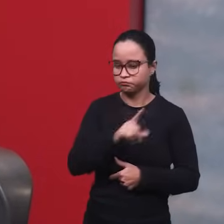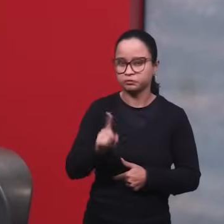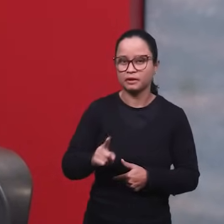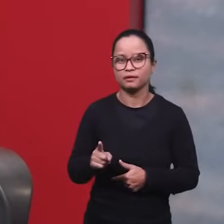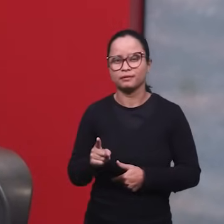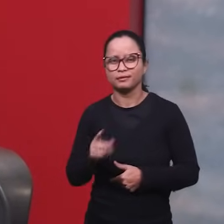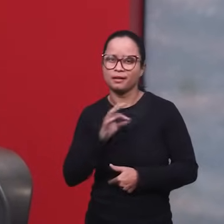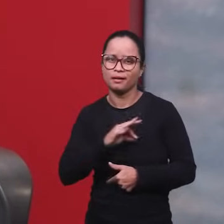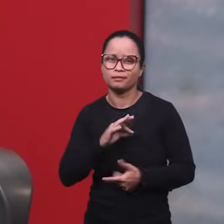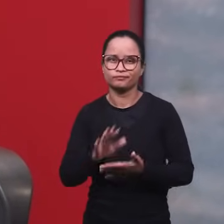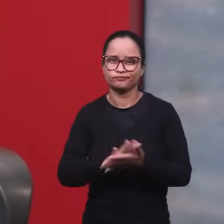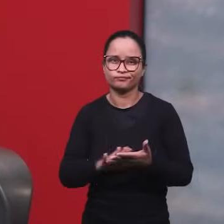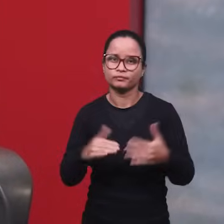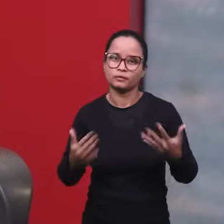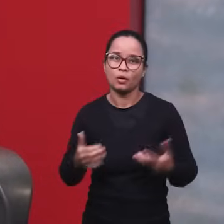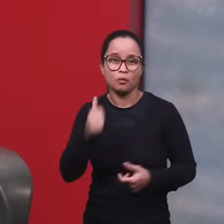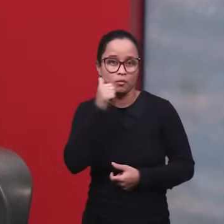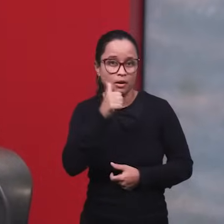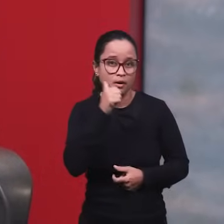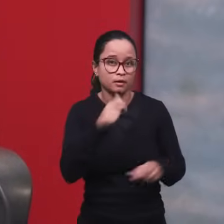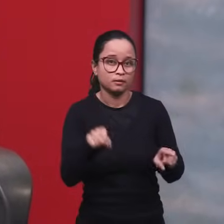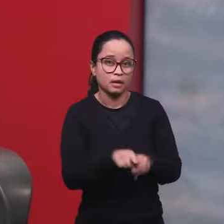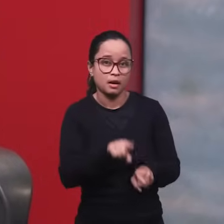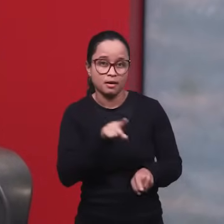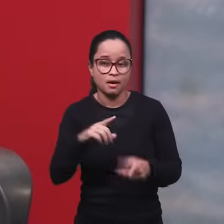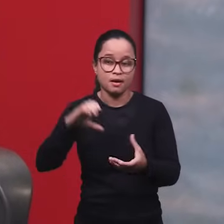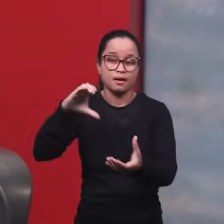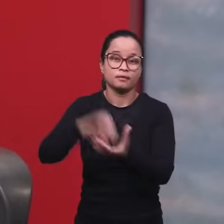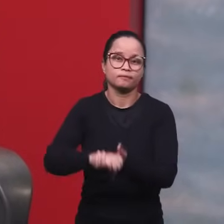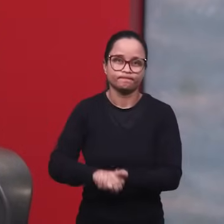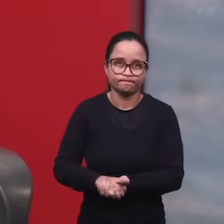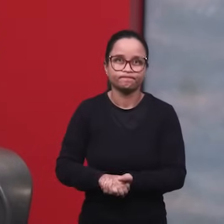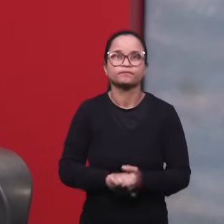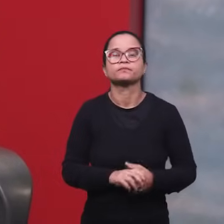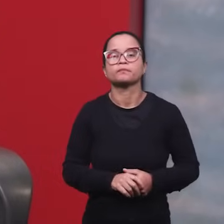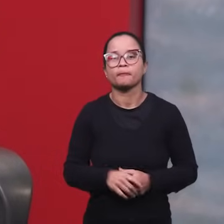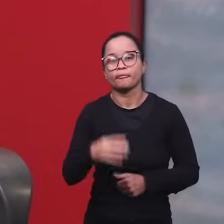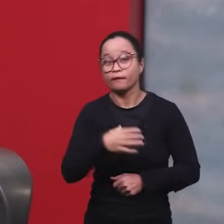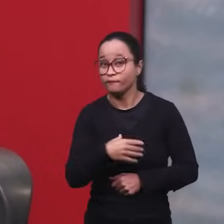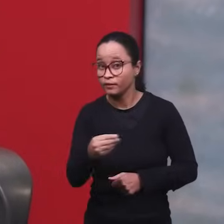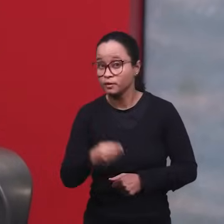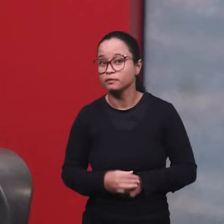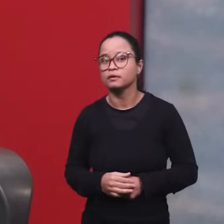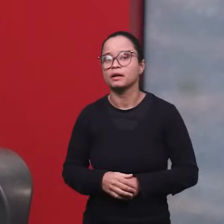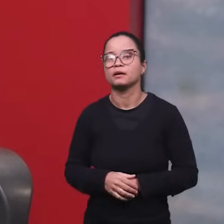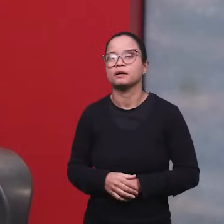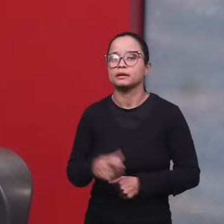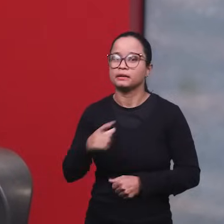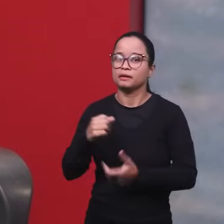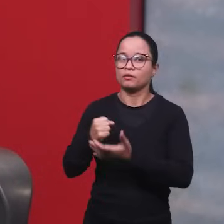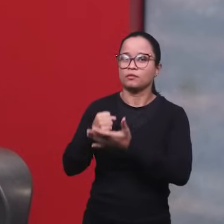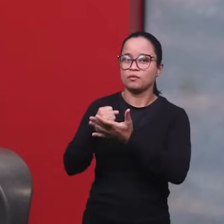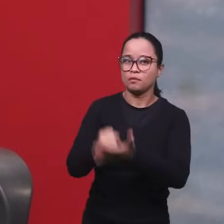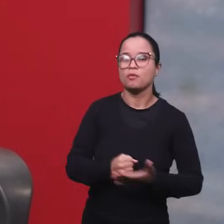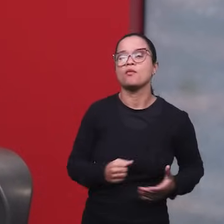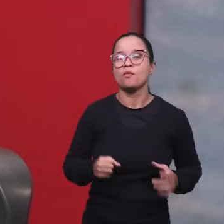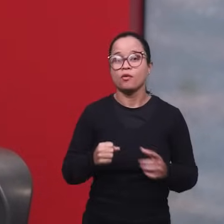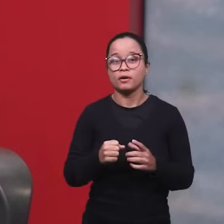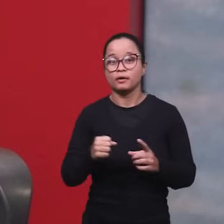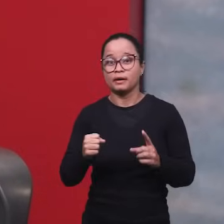ganhar. Enfim, a mulher, né, quando vocês casarem e tiverem filhos, tem direito ao auxílio